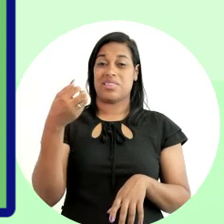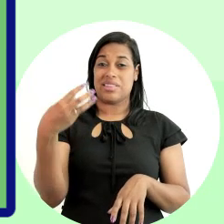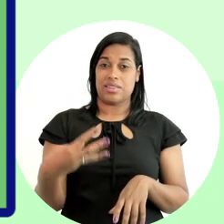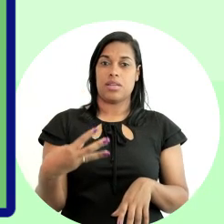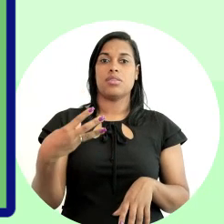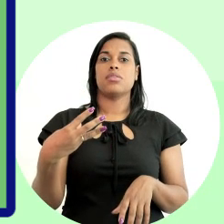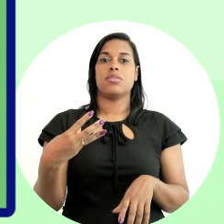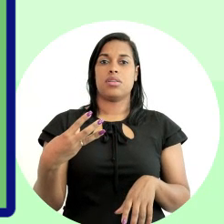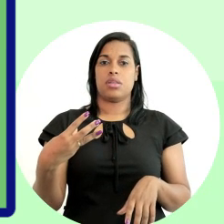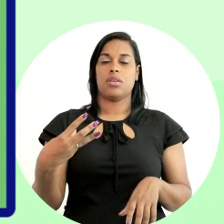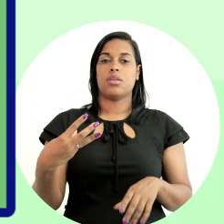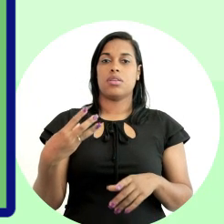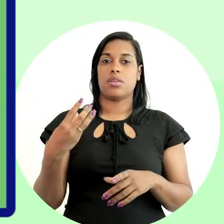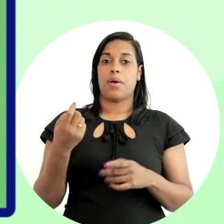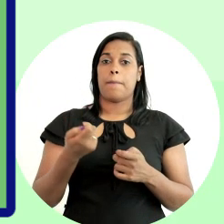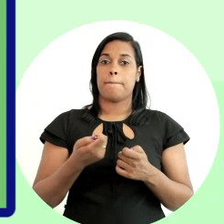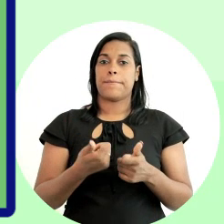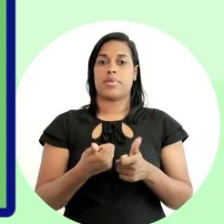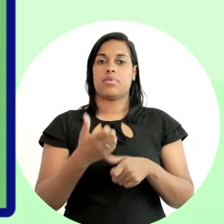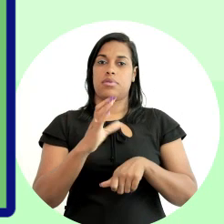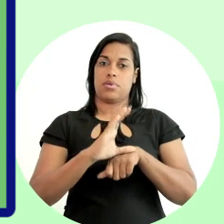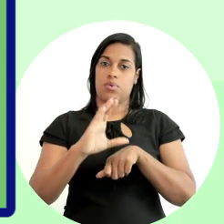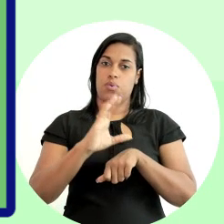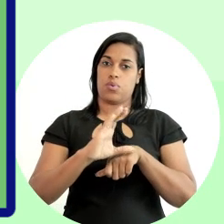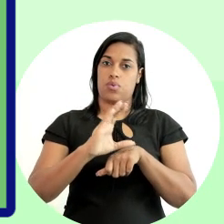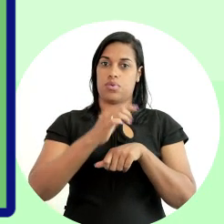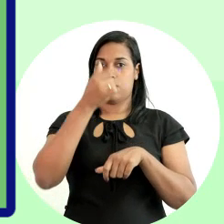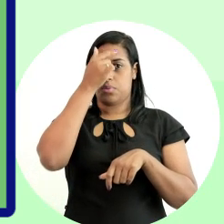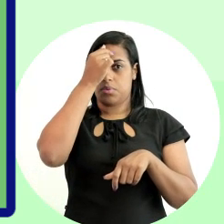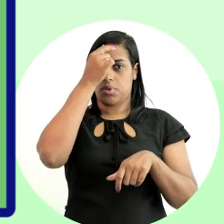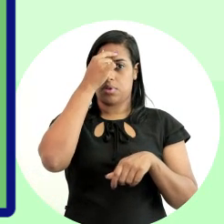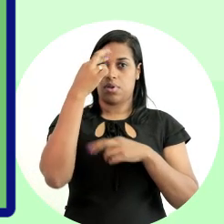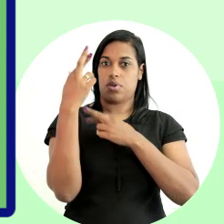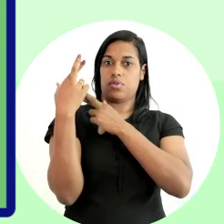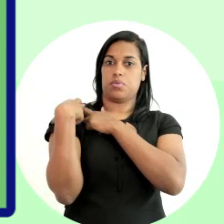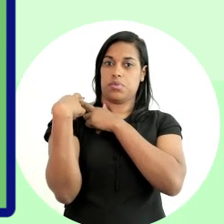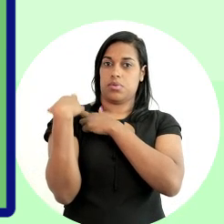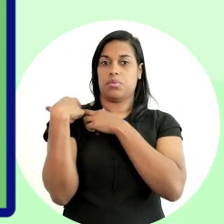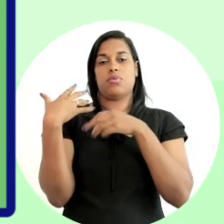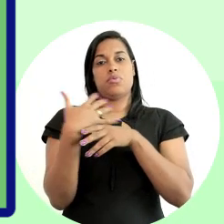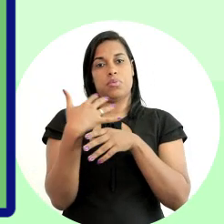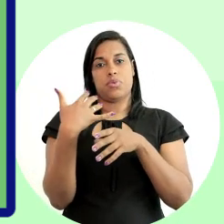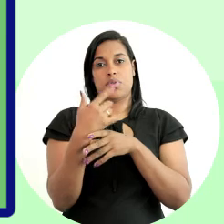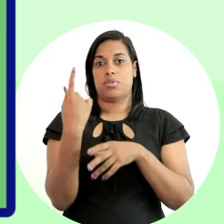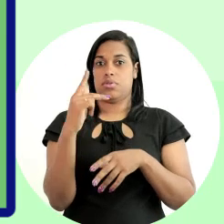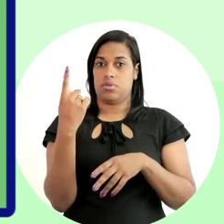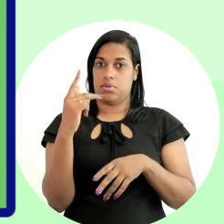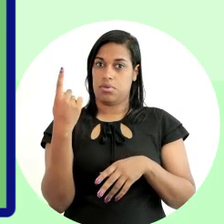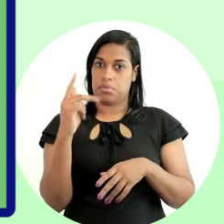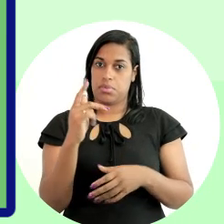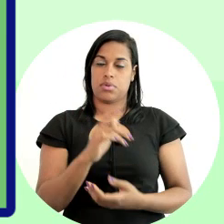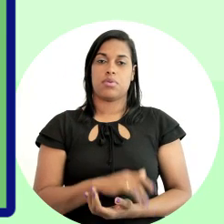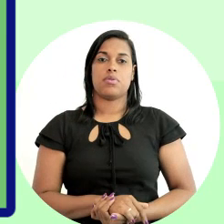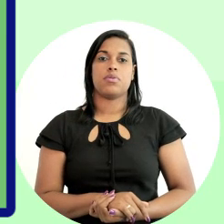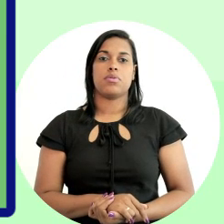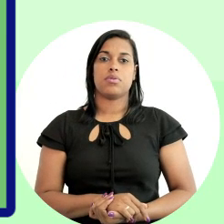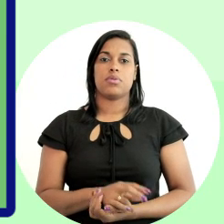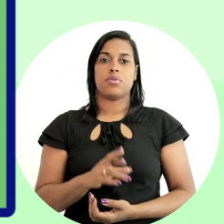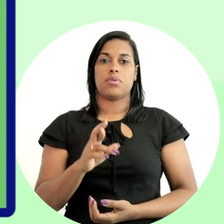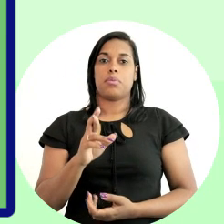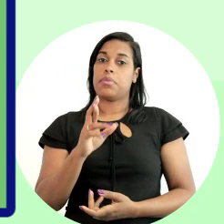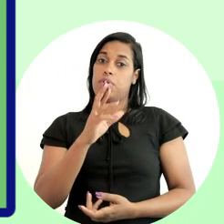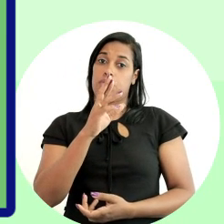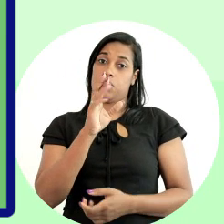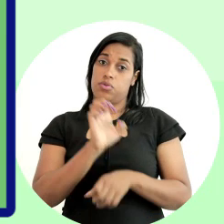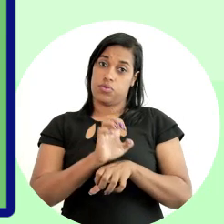13 autarquias que oferecem curso superior e são de responsabilidade dos municípios onde eles estão instalados. Pela